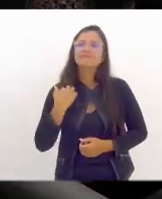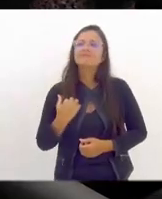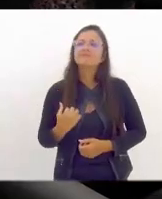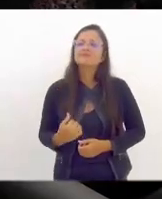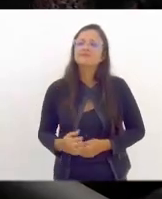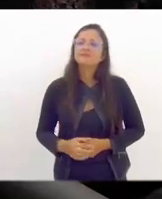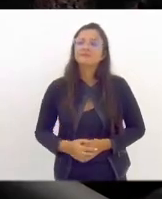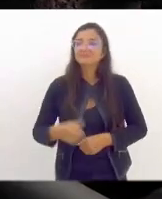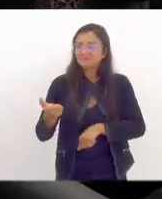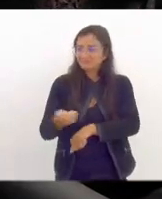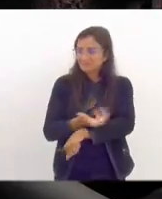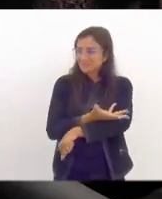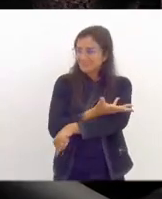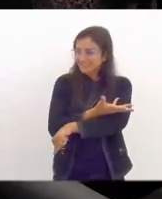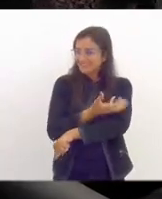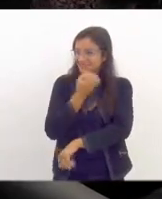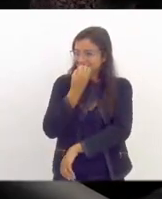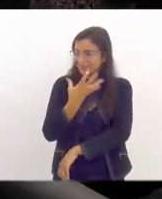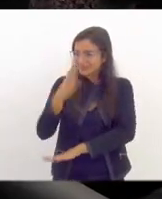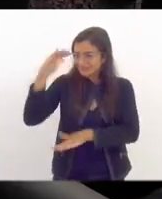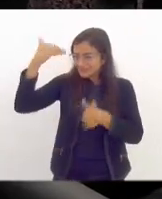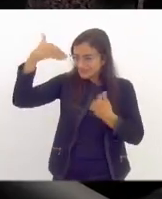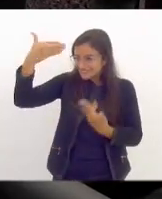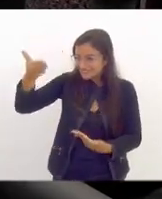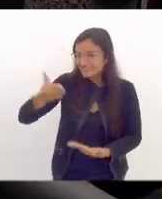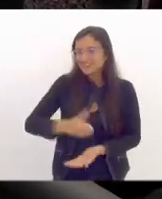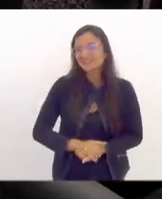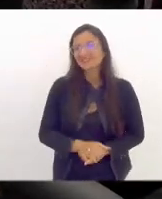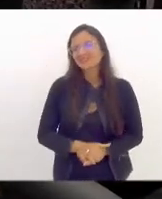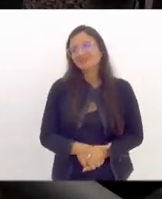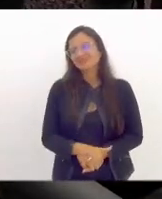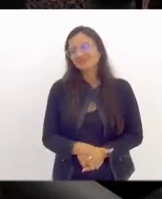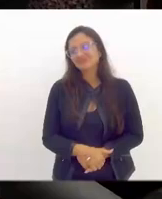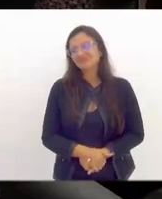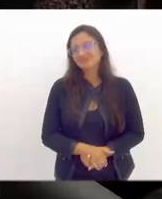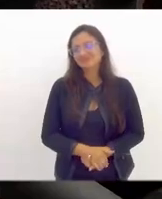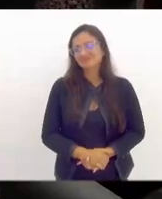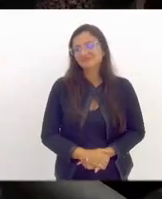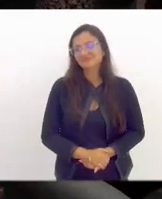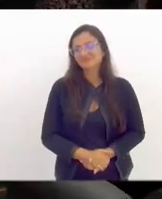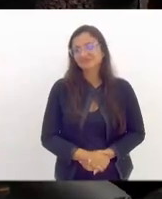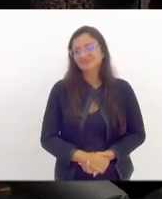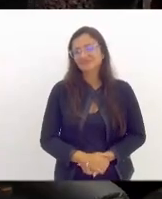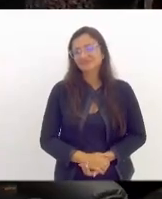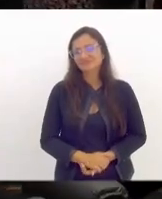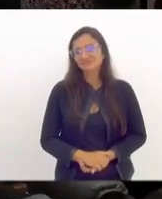emocionante essa coisa de chamar a gente homenageada né eu nunca tinha feito isso não é legal